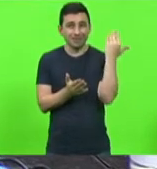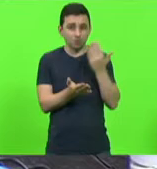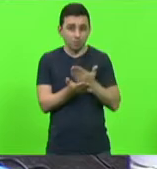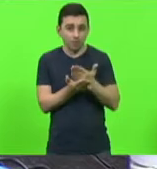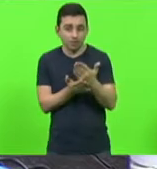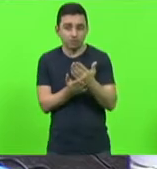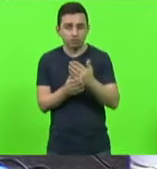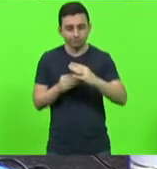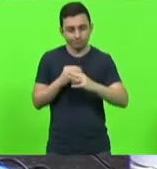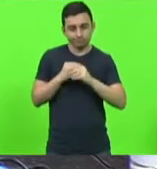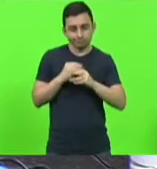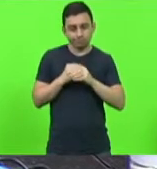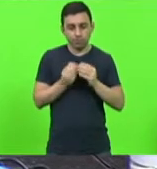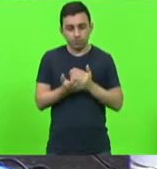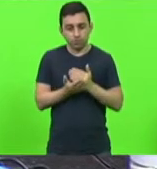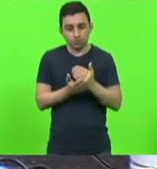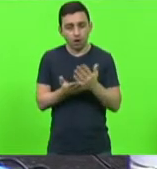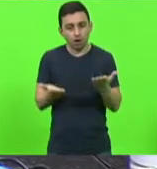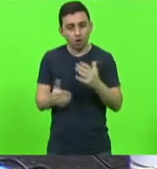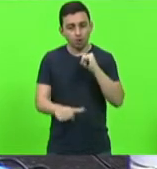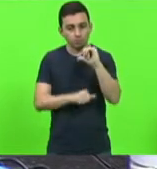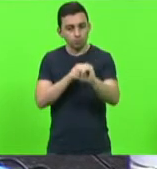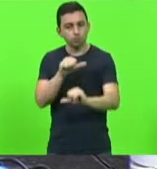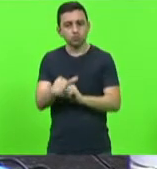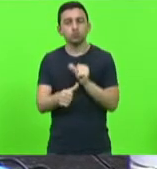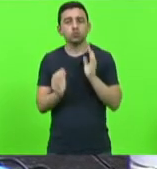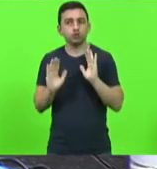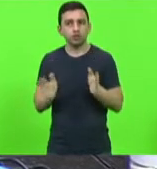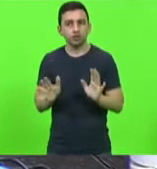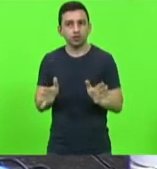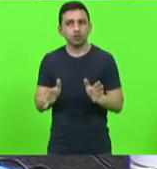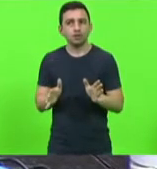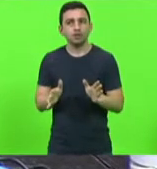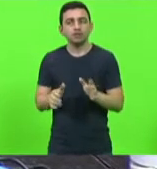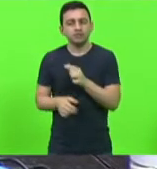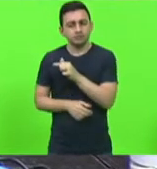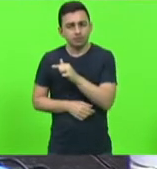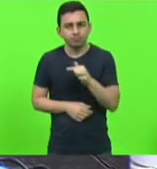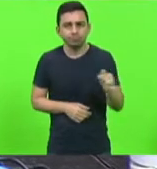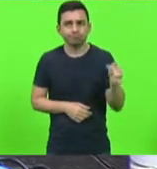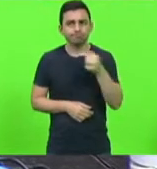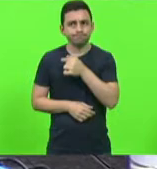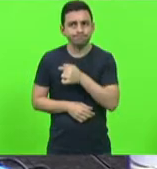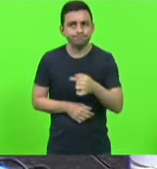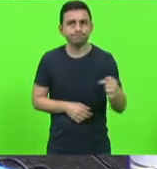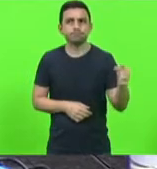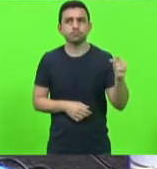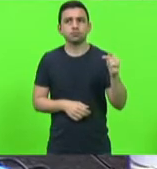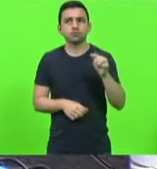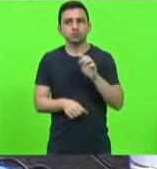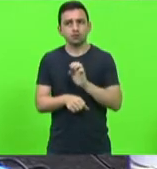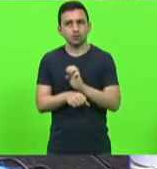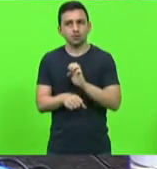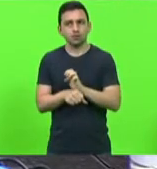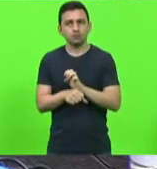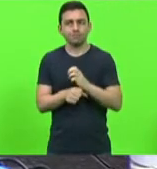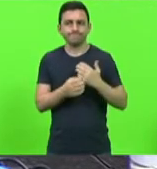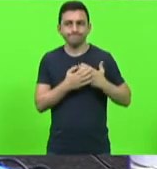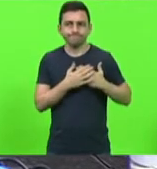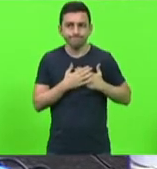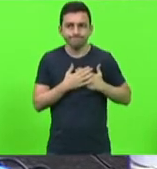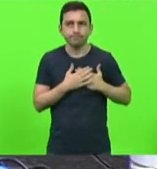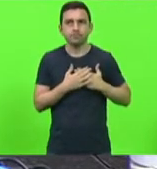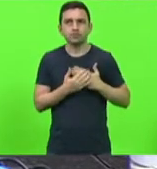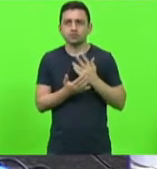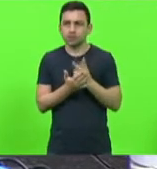gratificação mudaram bastante. Aliás, o Estado semanalmente faz questão de demonstrar que o Estado